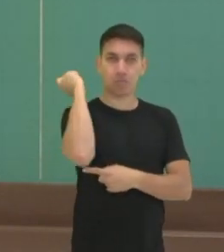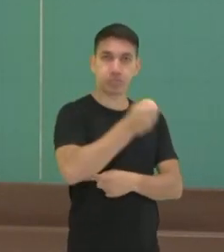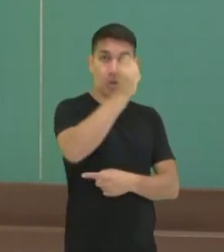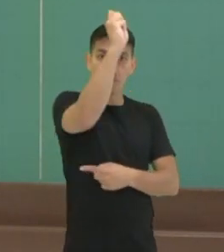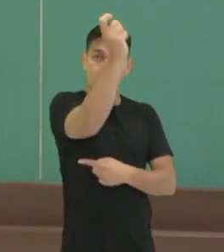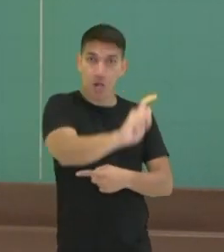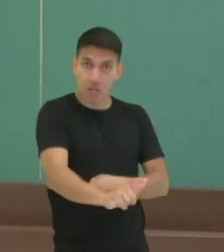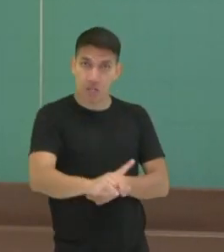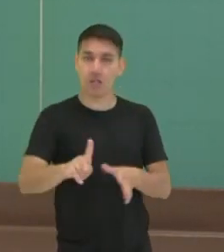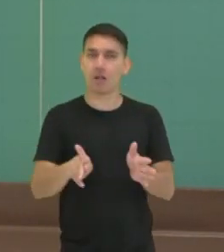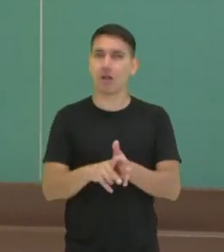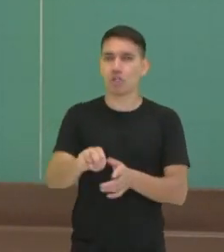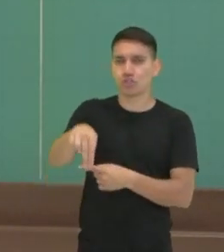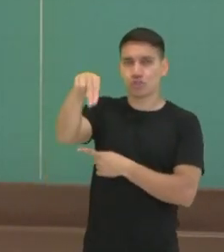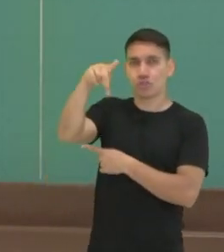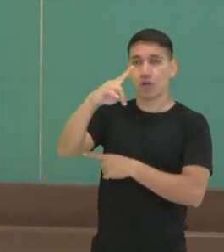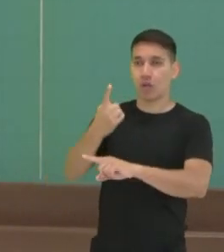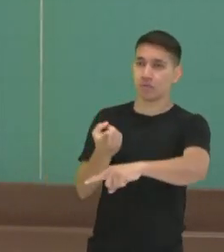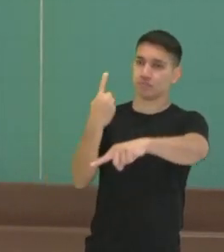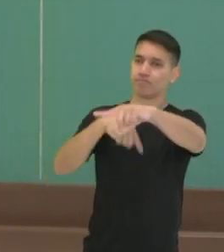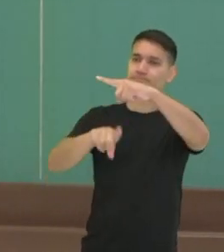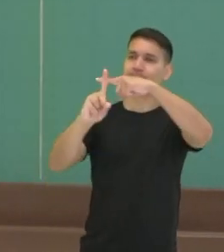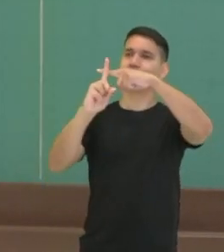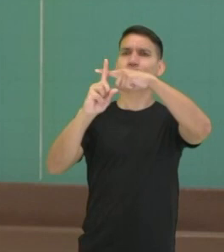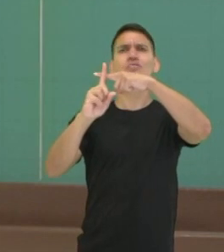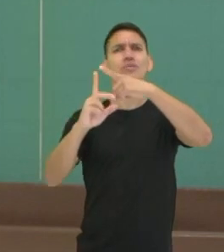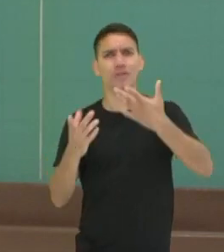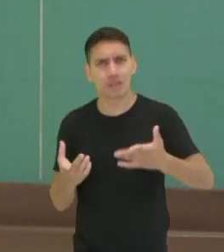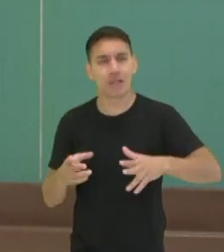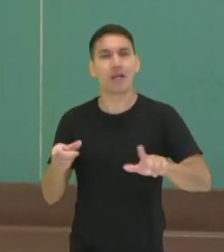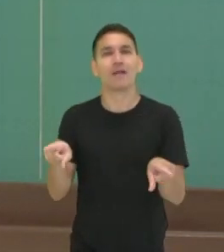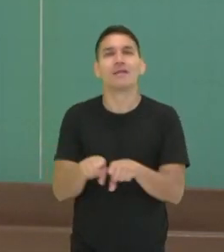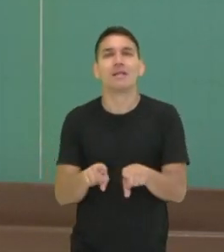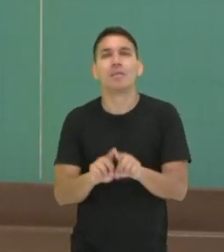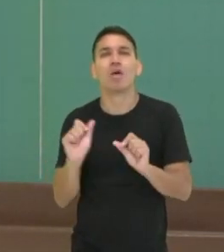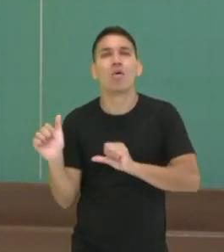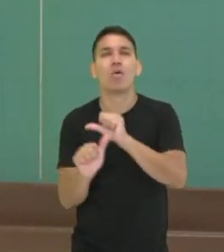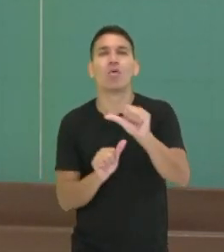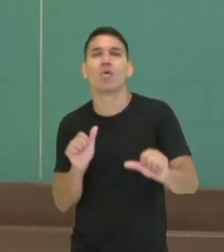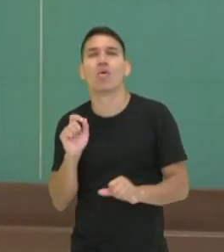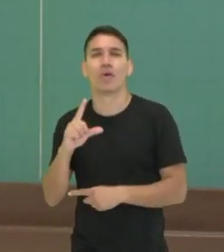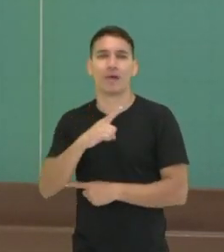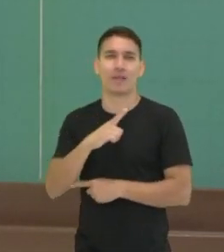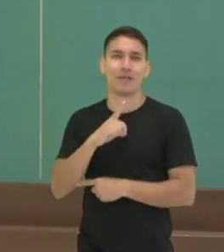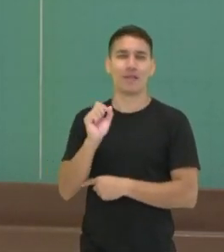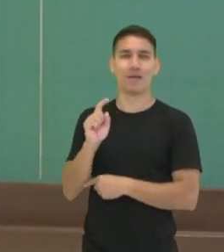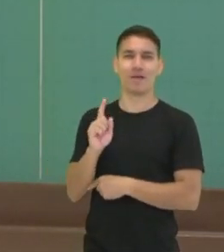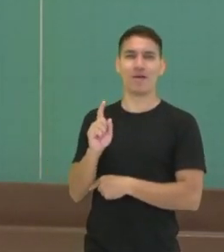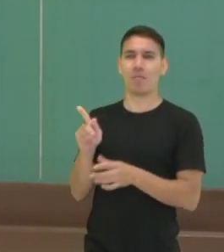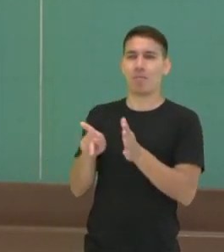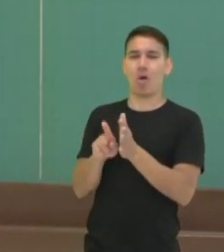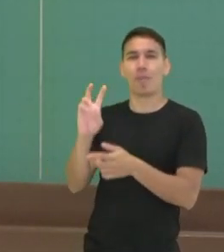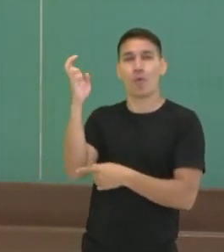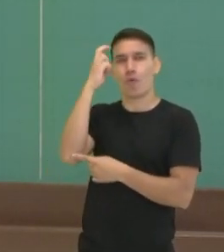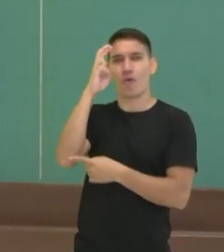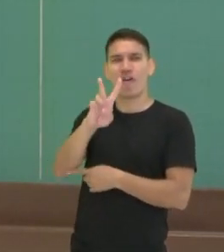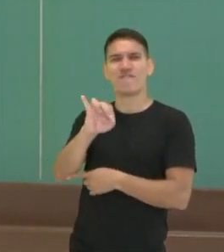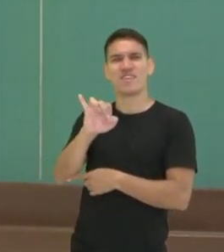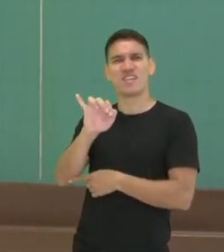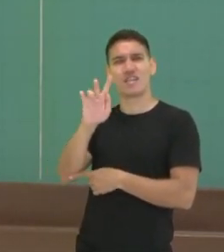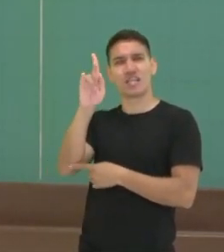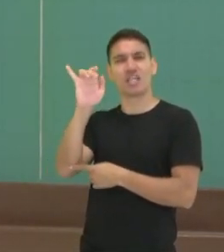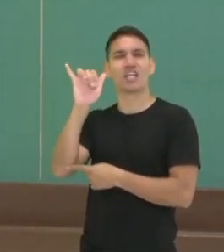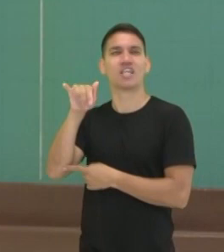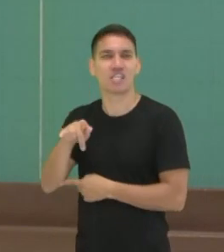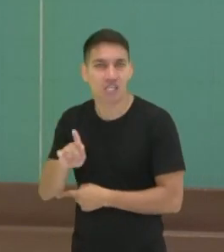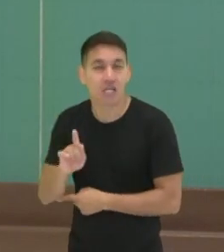tornar uma cruz cristã. Aquelas antigas runas que existiam também na cultura viking, um exemplo, iam se tornar o quê?